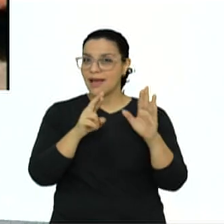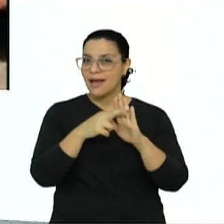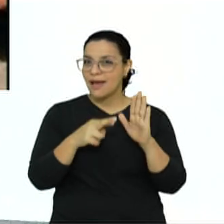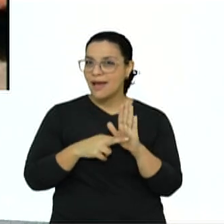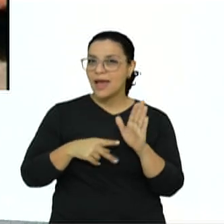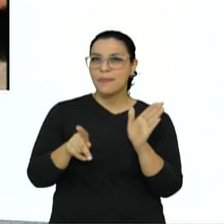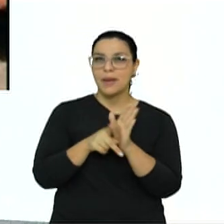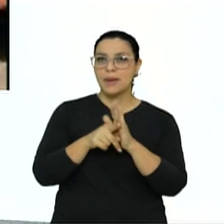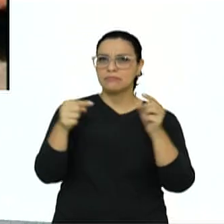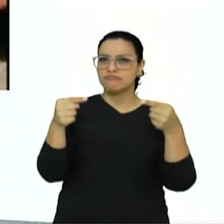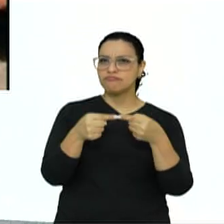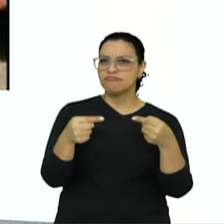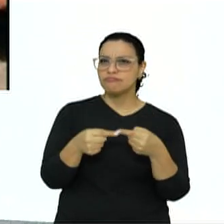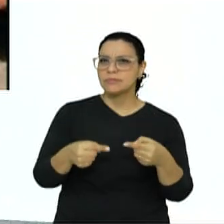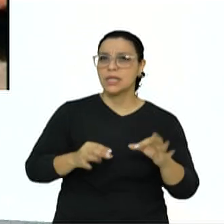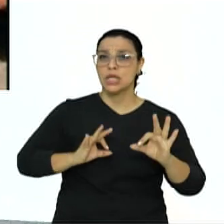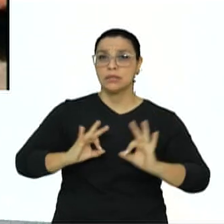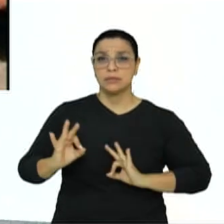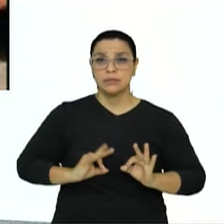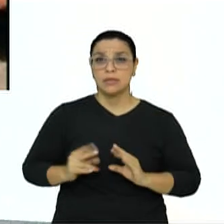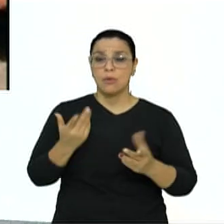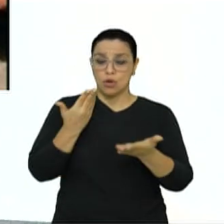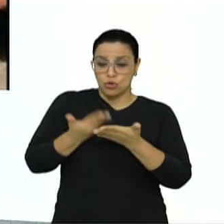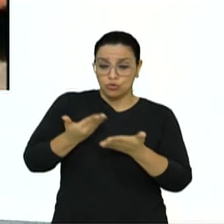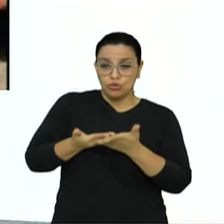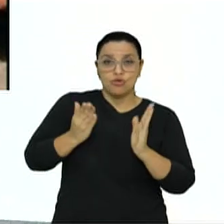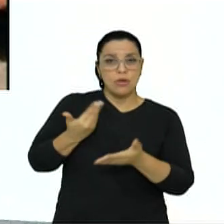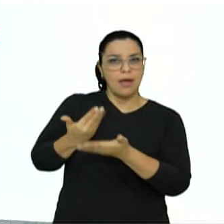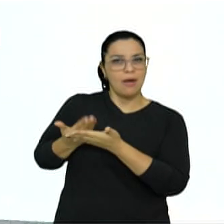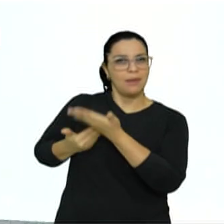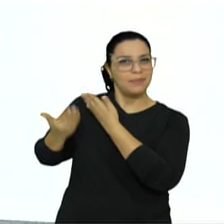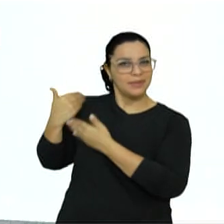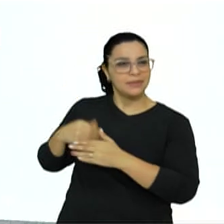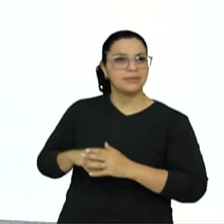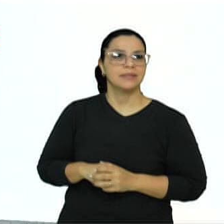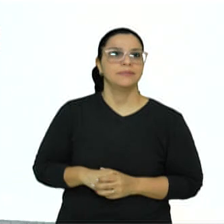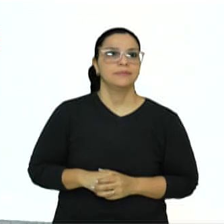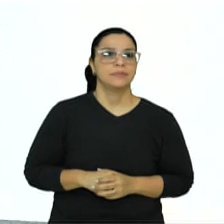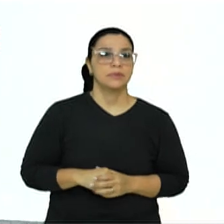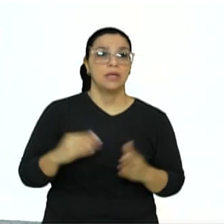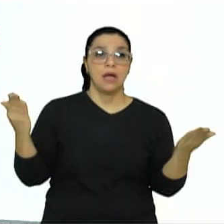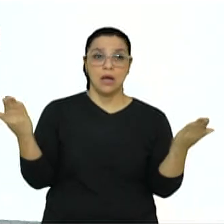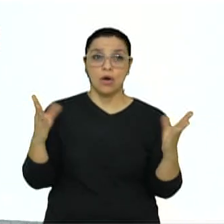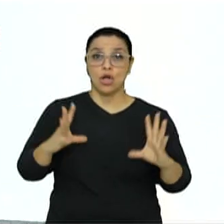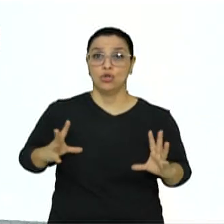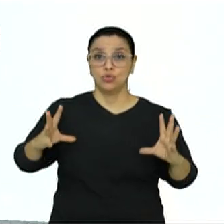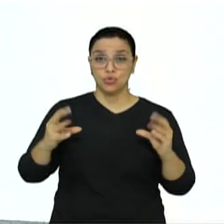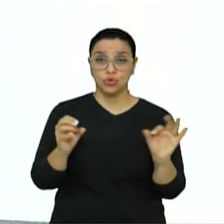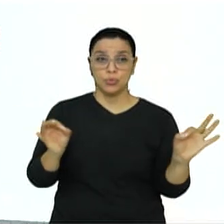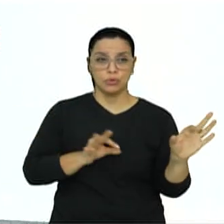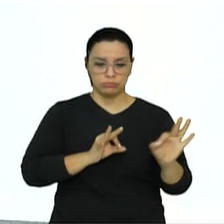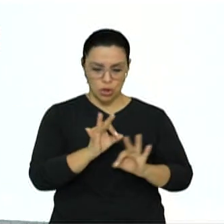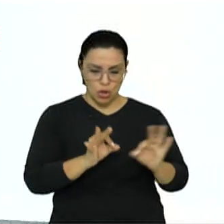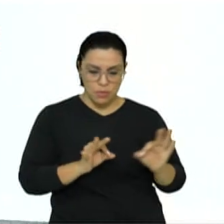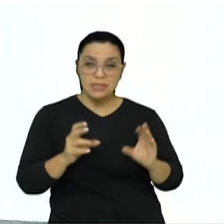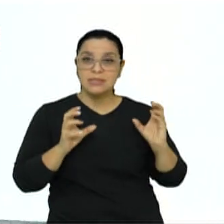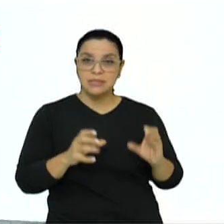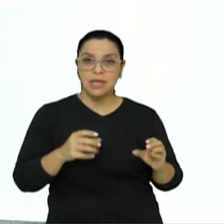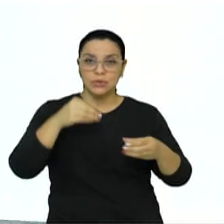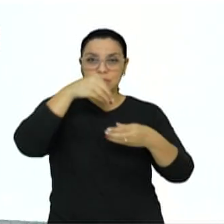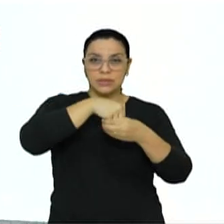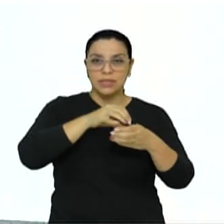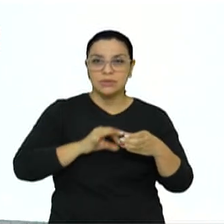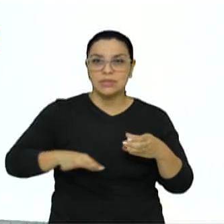menos dentro da coerência como a gente estudou ali na aula anterior. Agora que está tudo distribuído adequadamente na